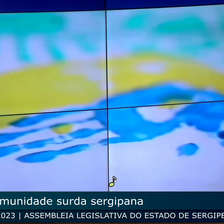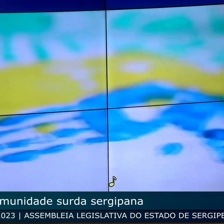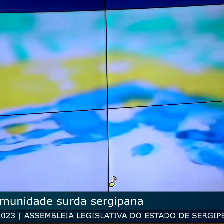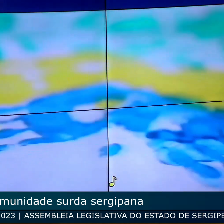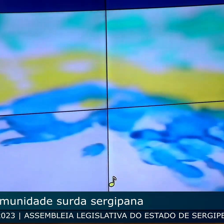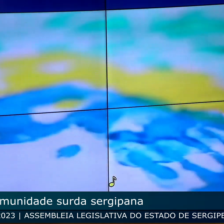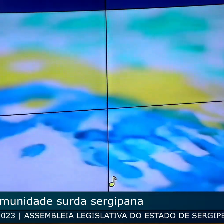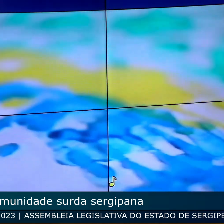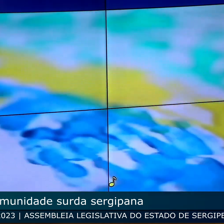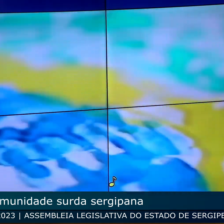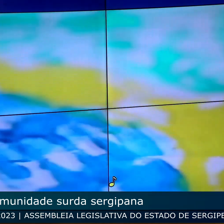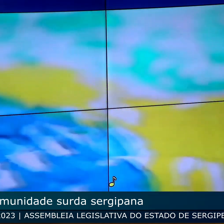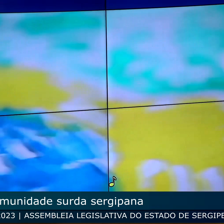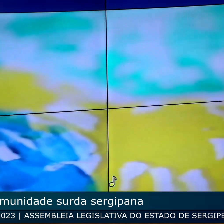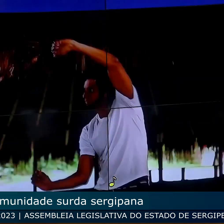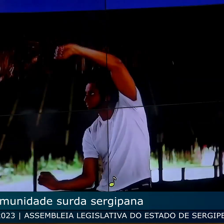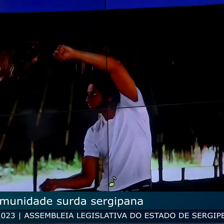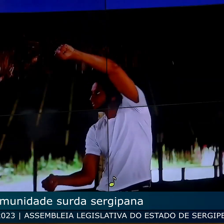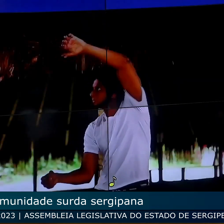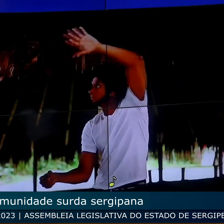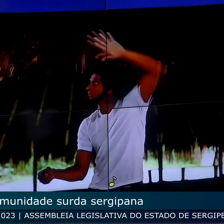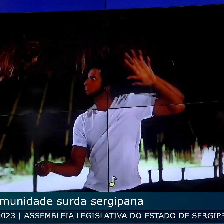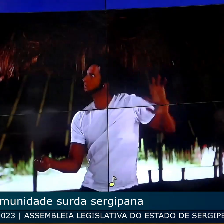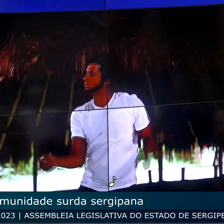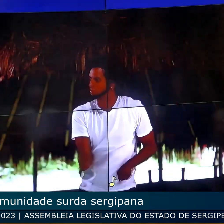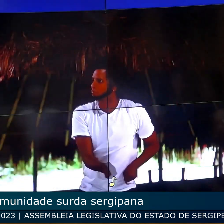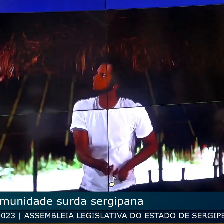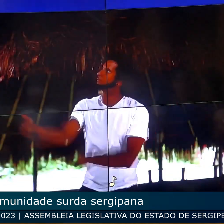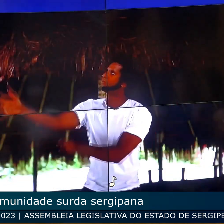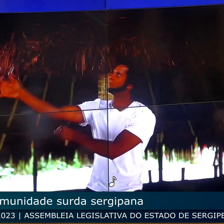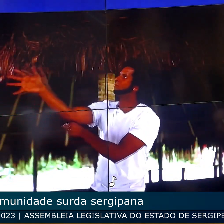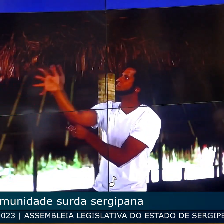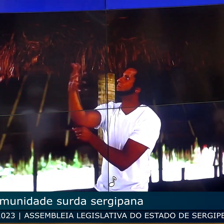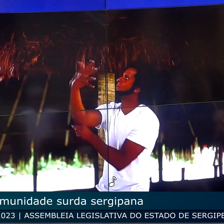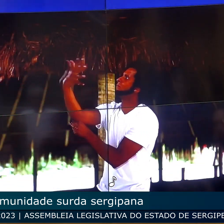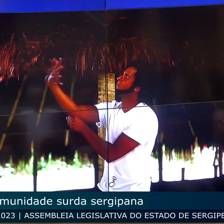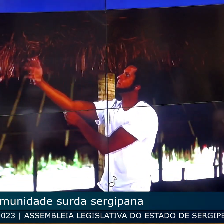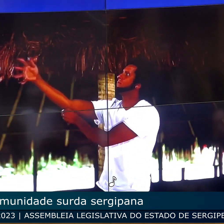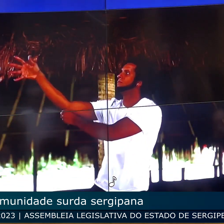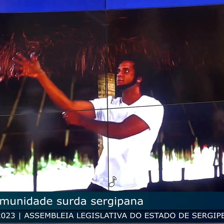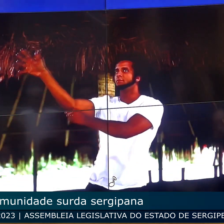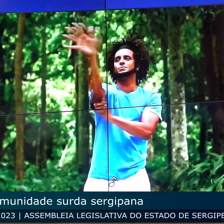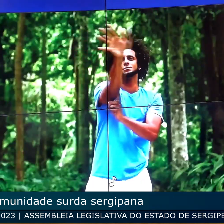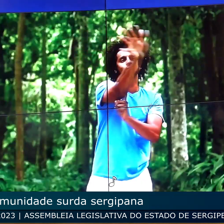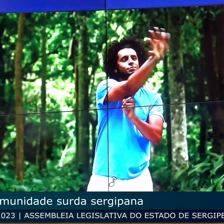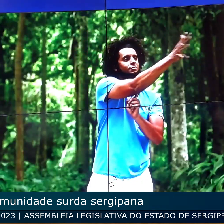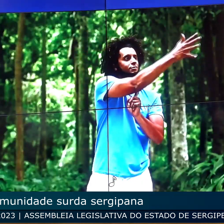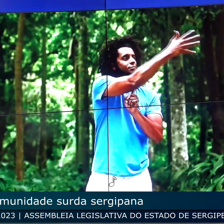Thank you.